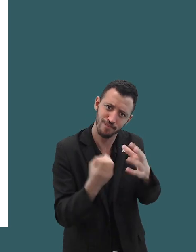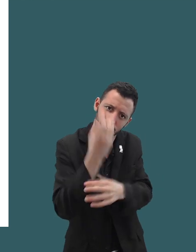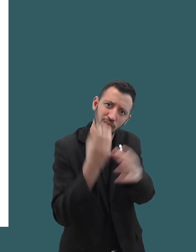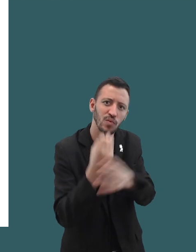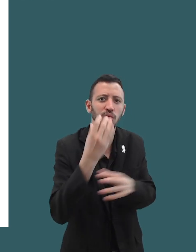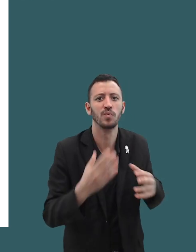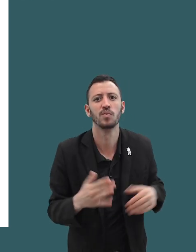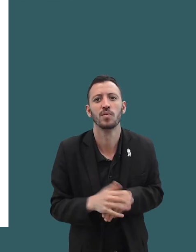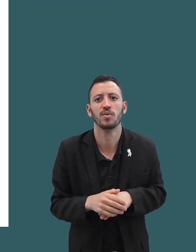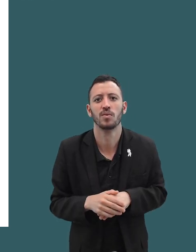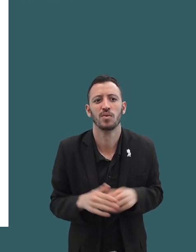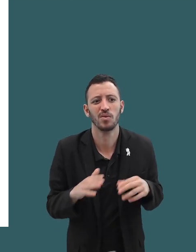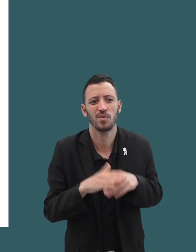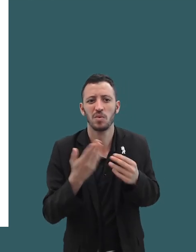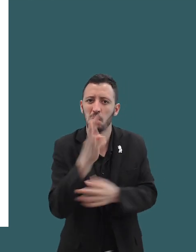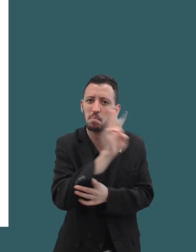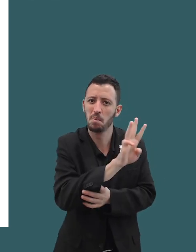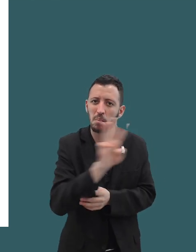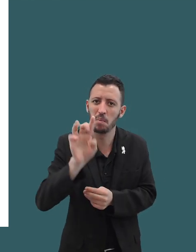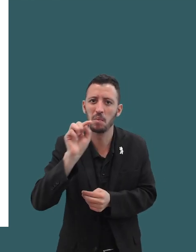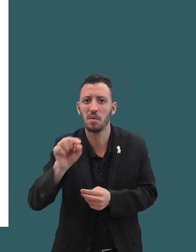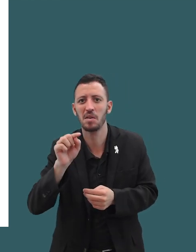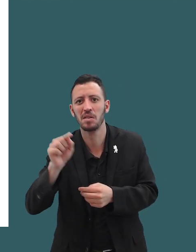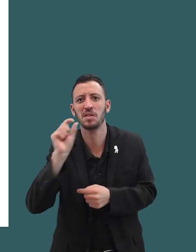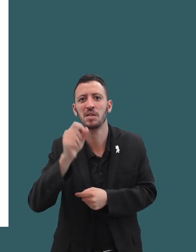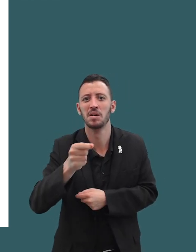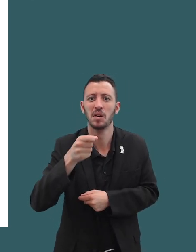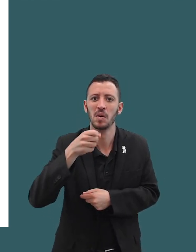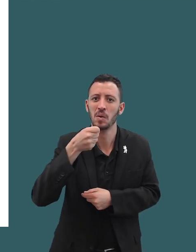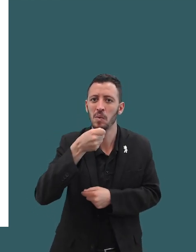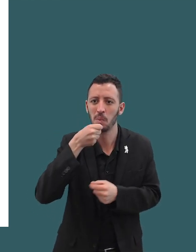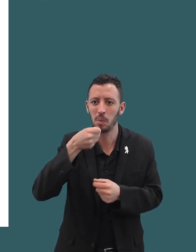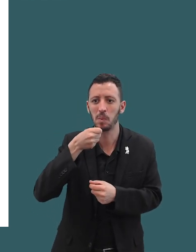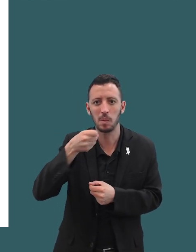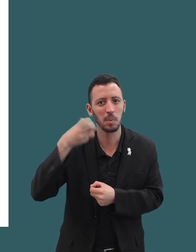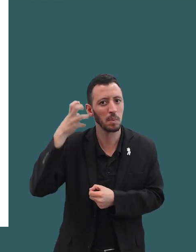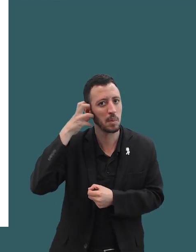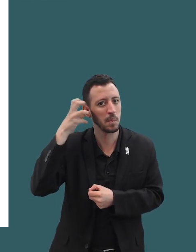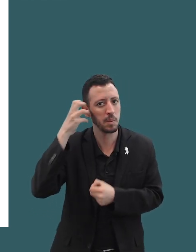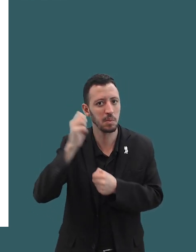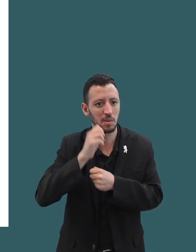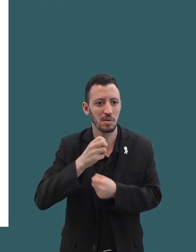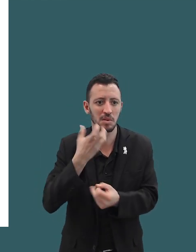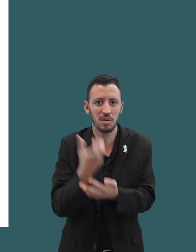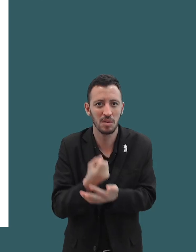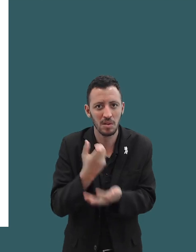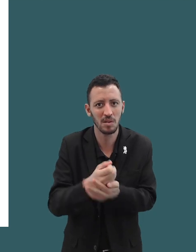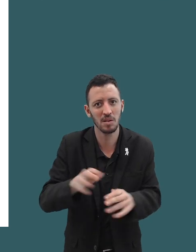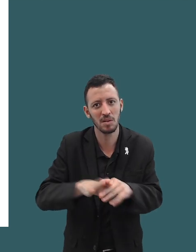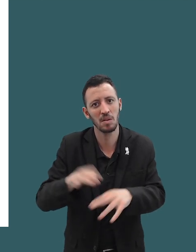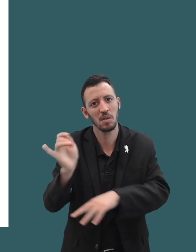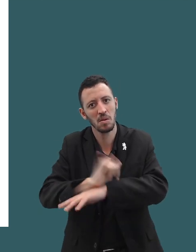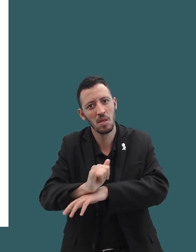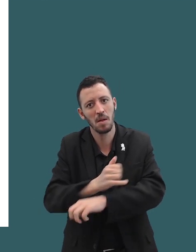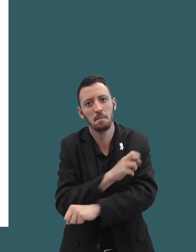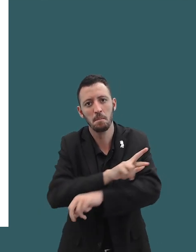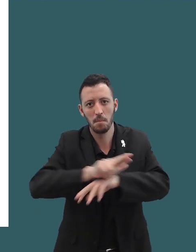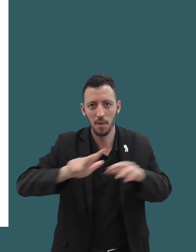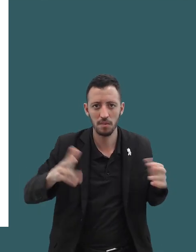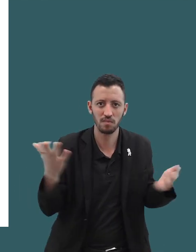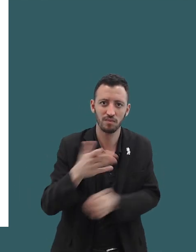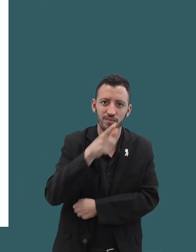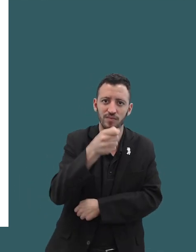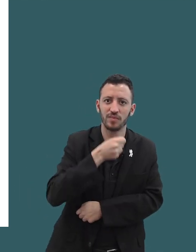criando sites, criando podcasts, criando, são youtubers, etc. e tal. Eu falei que